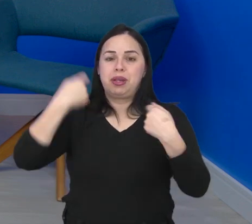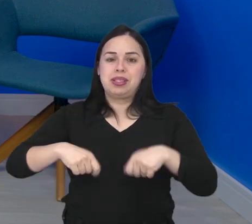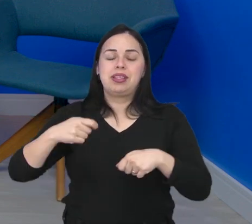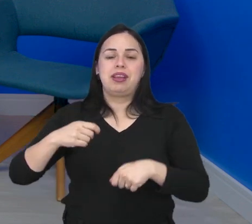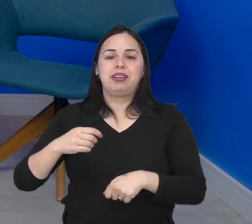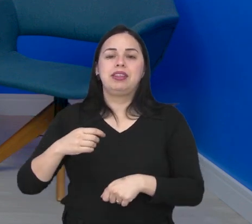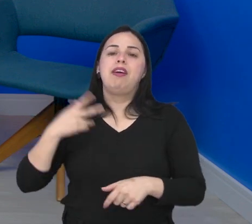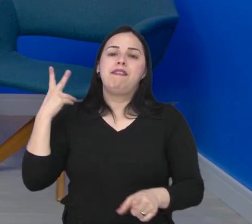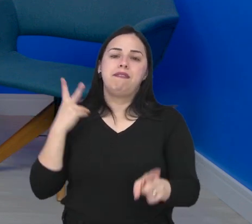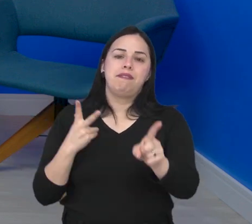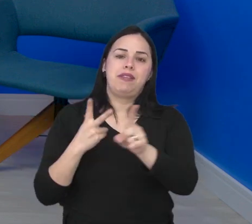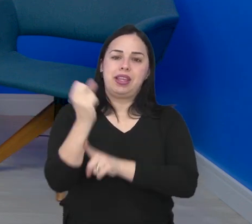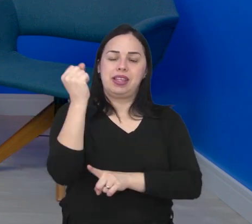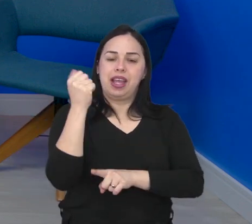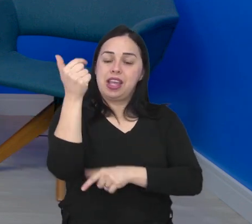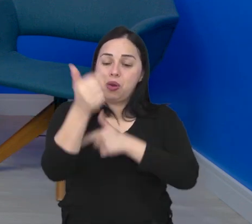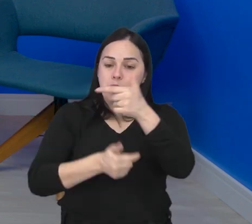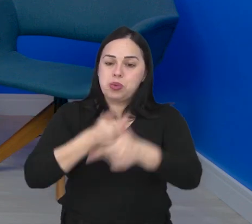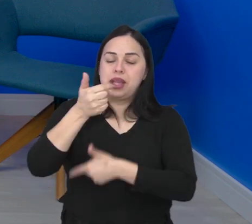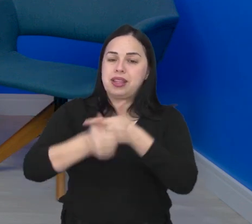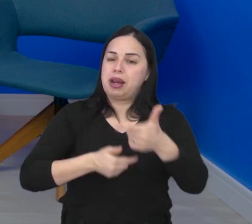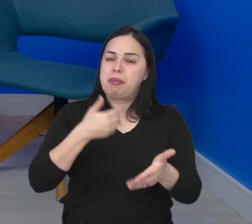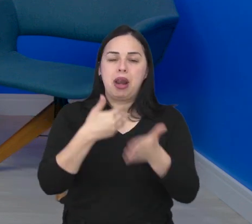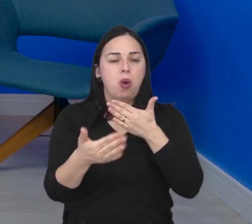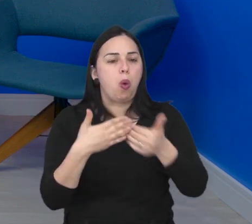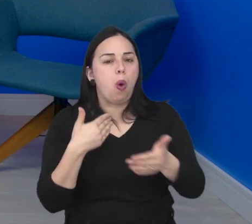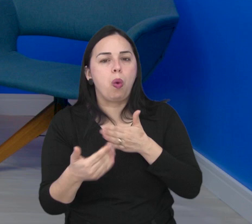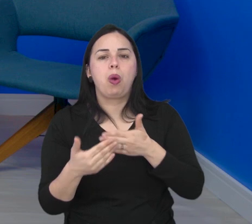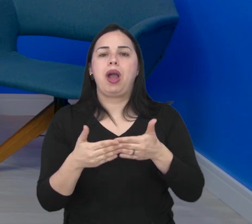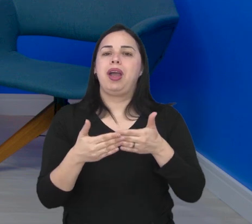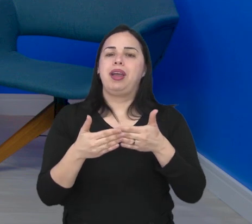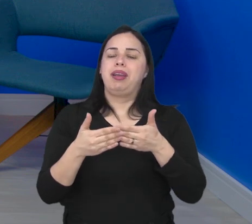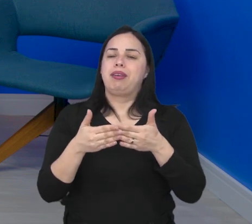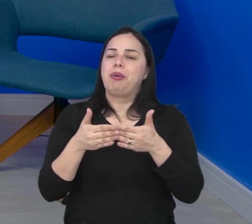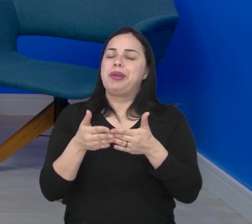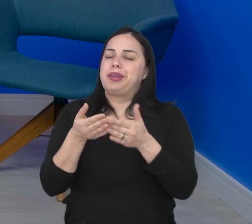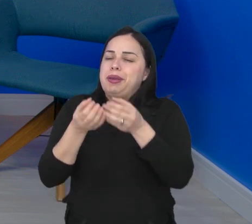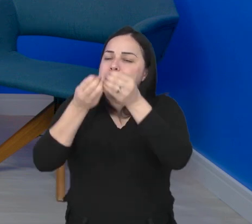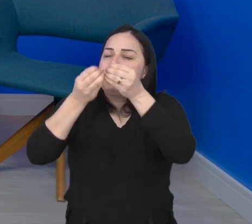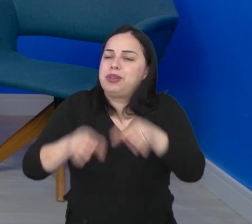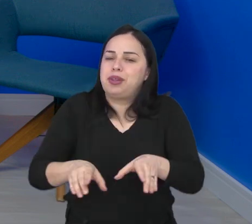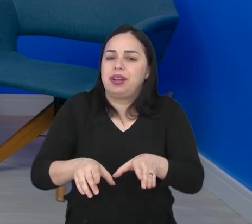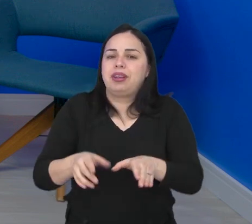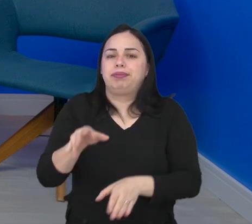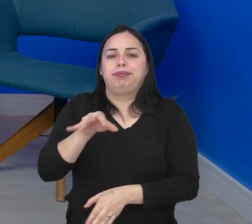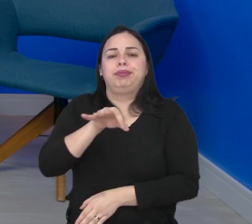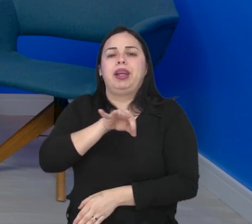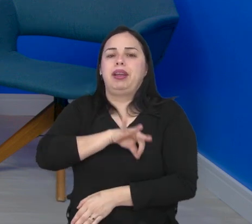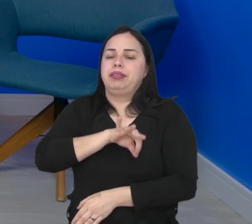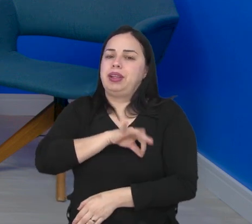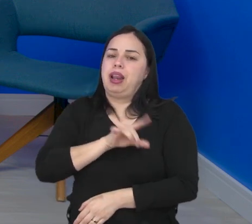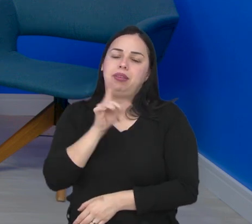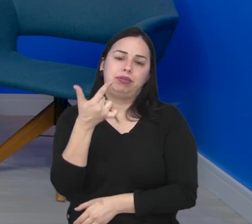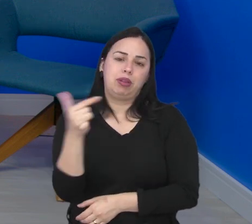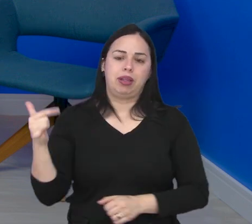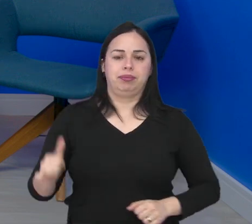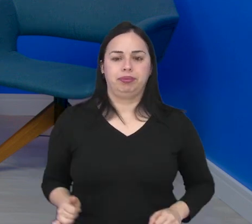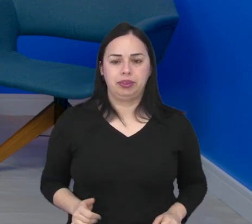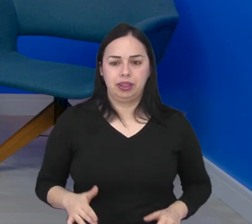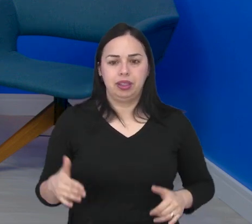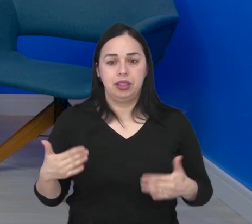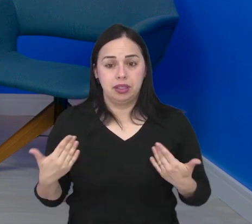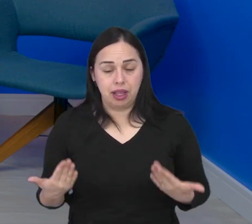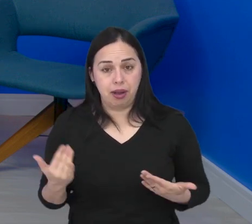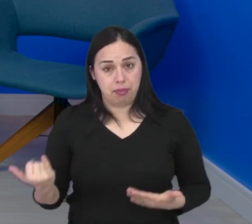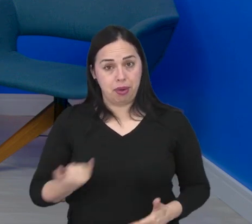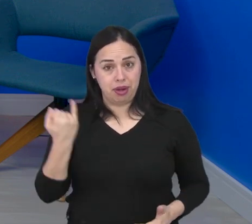ele precisa ir vencer inúmeras barreiras para conseguir trabalhar. Qualquer coisa que interfere no trabalho dele, ele não tem renda, sofre a